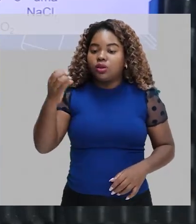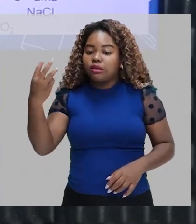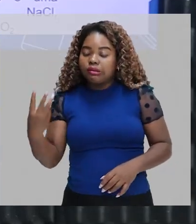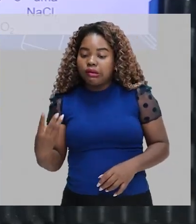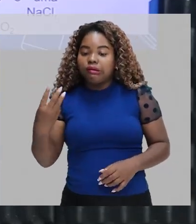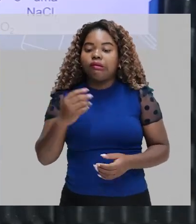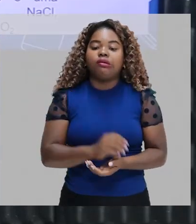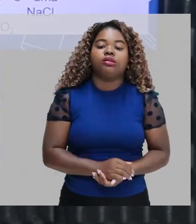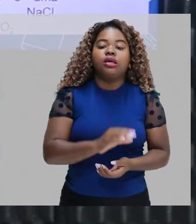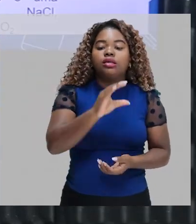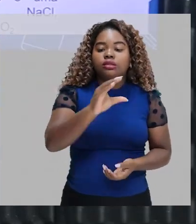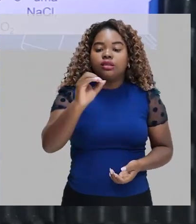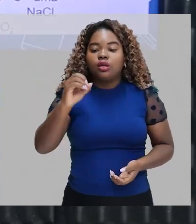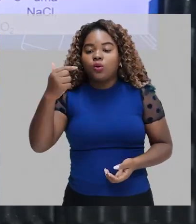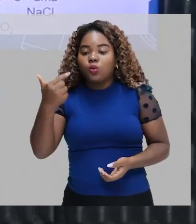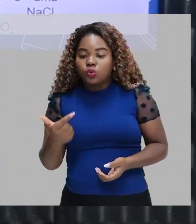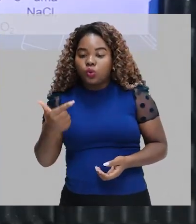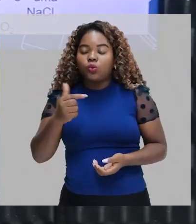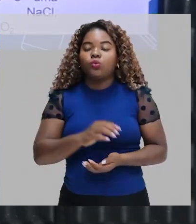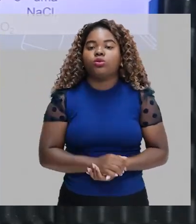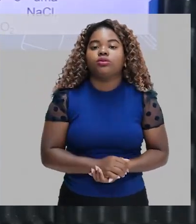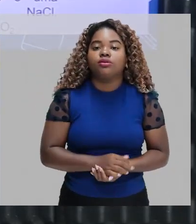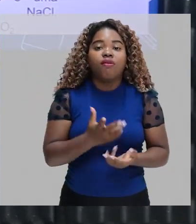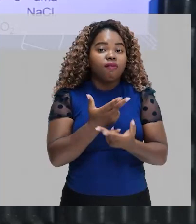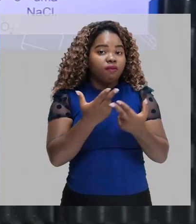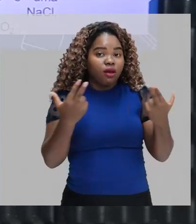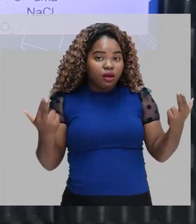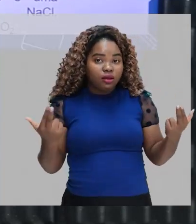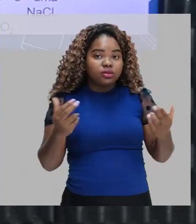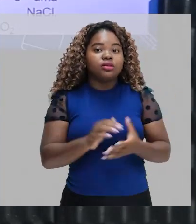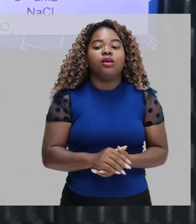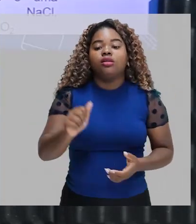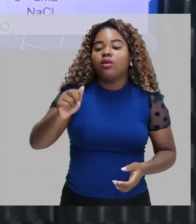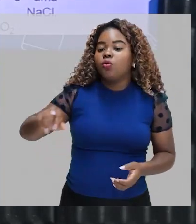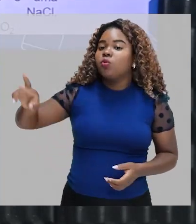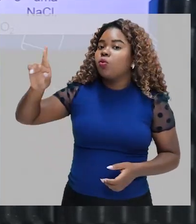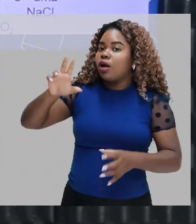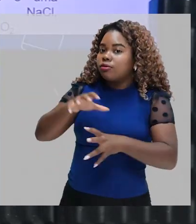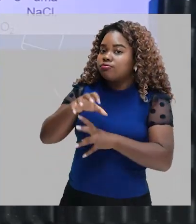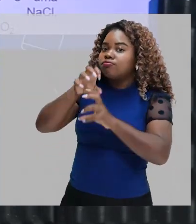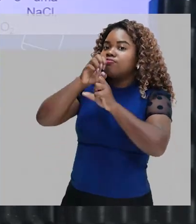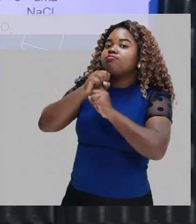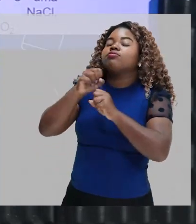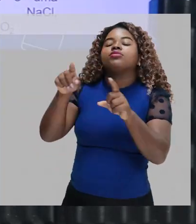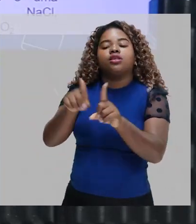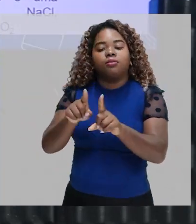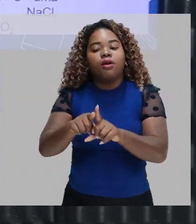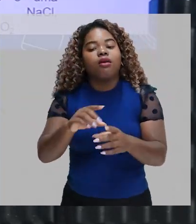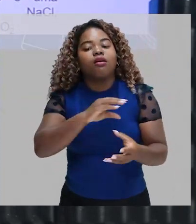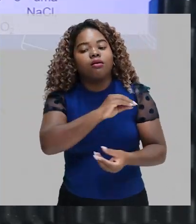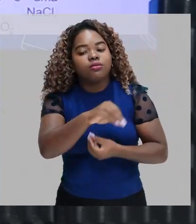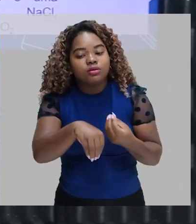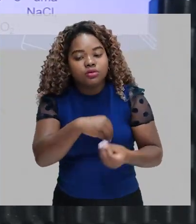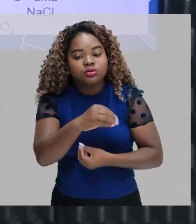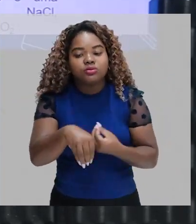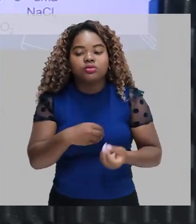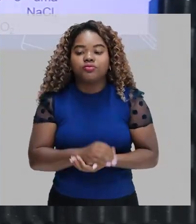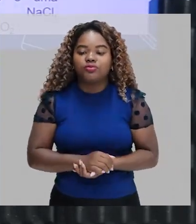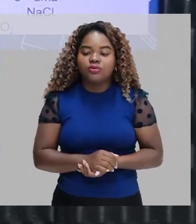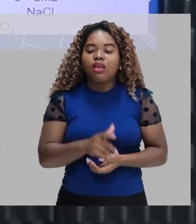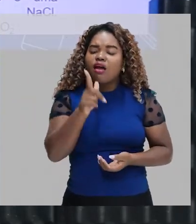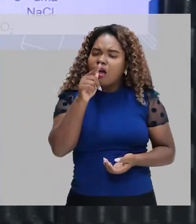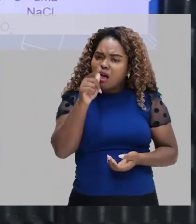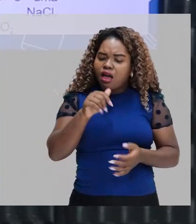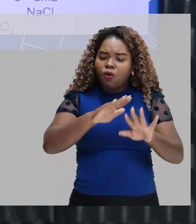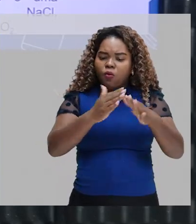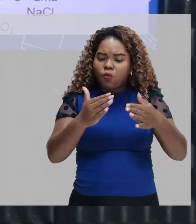SO3, CO2, o gás carbônico. Então, o atmosférico também é uma mistura, certo? A